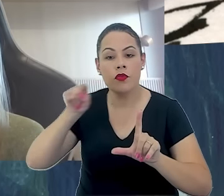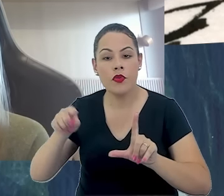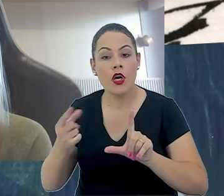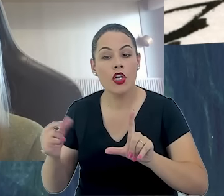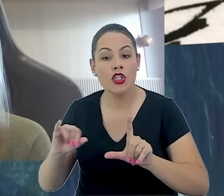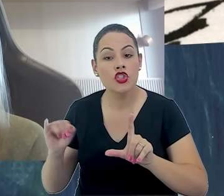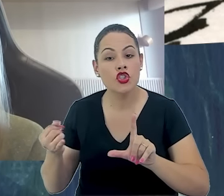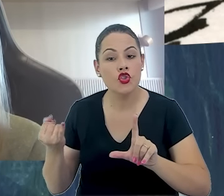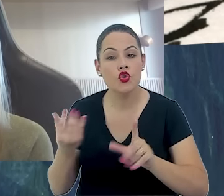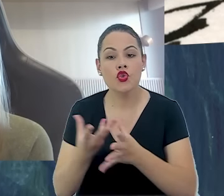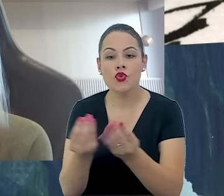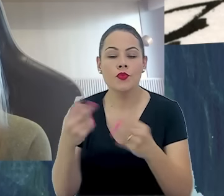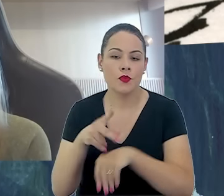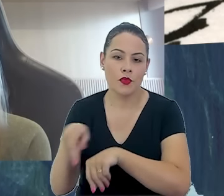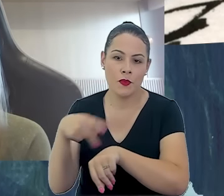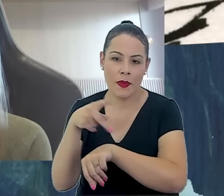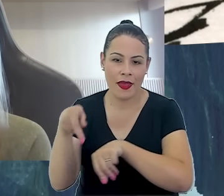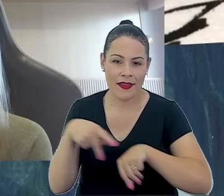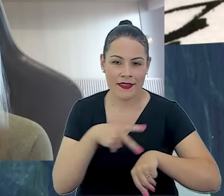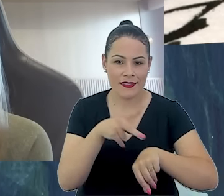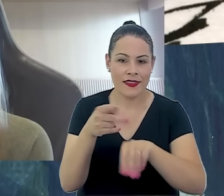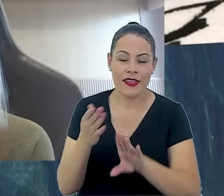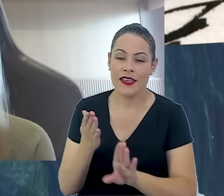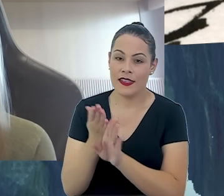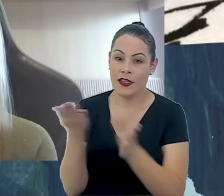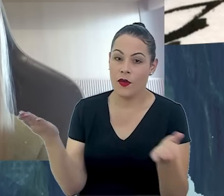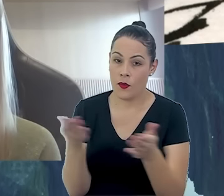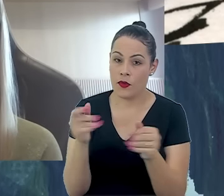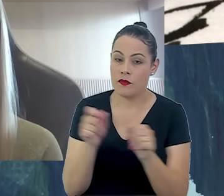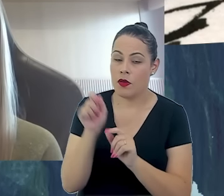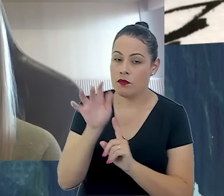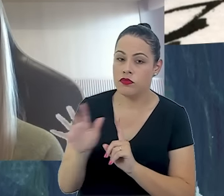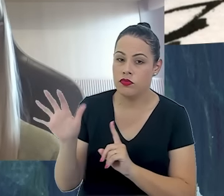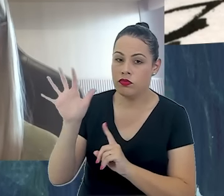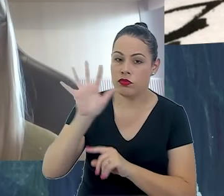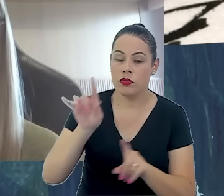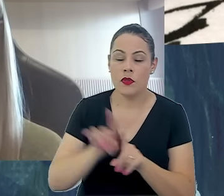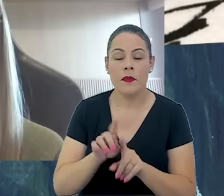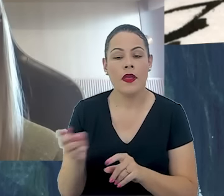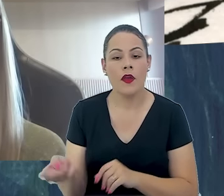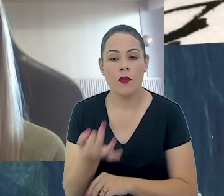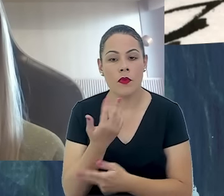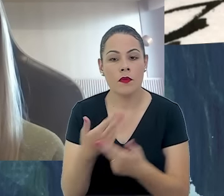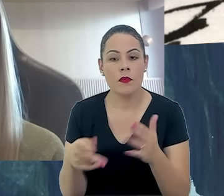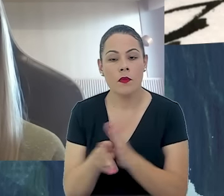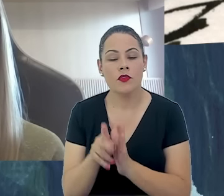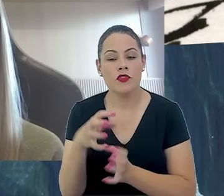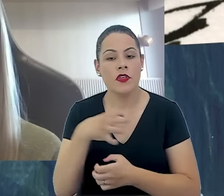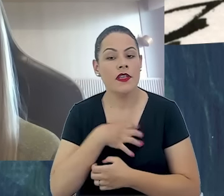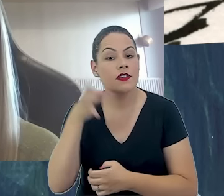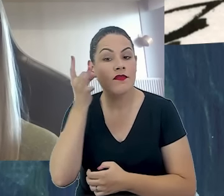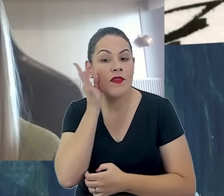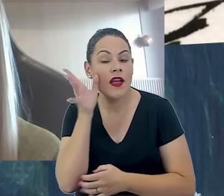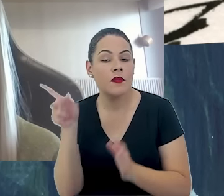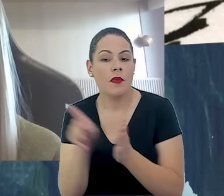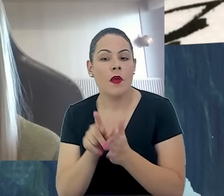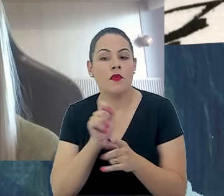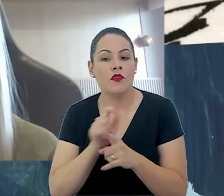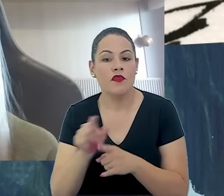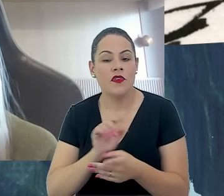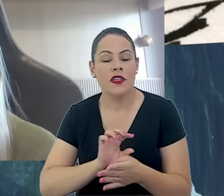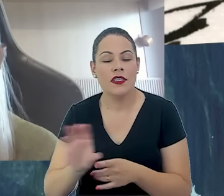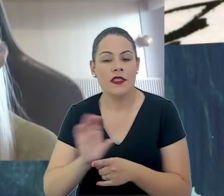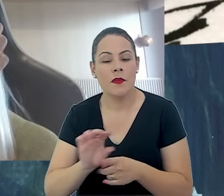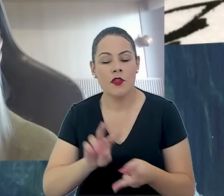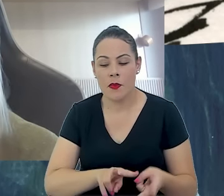países. A emissão hoje é algo que pode justamente facilitar um financiamento de